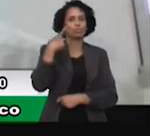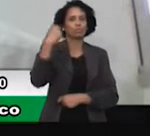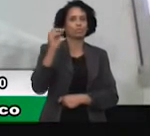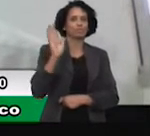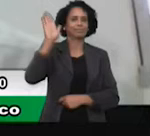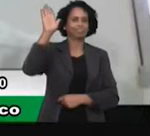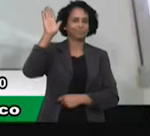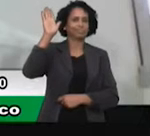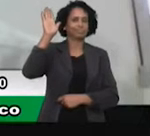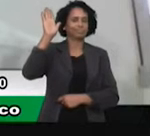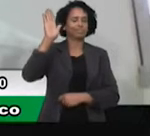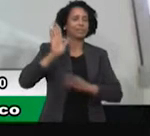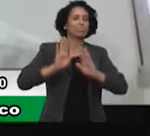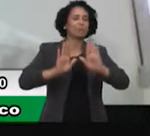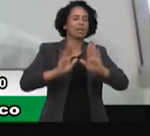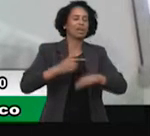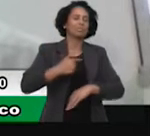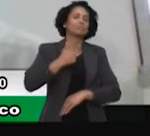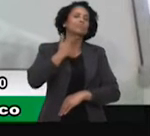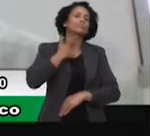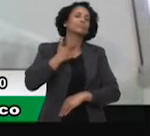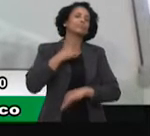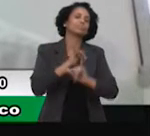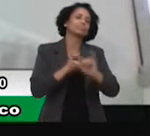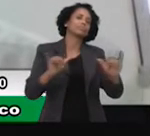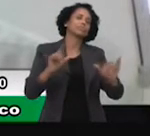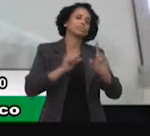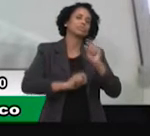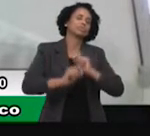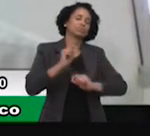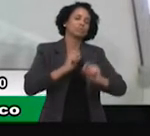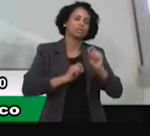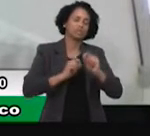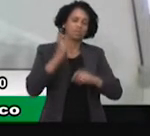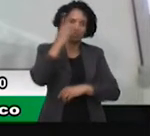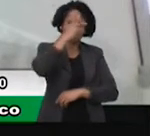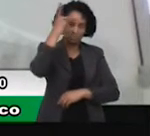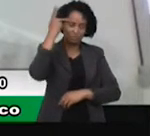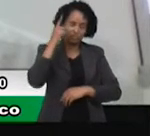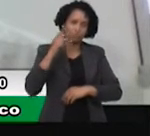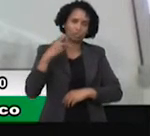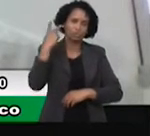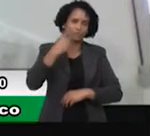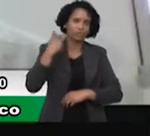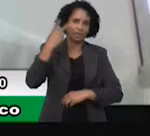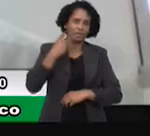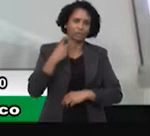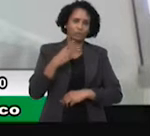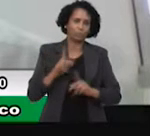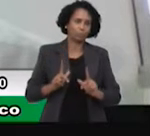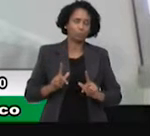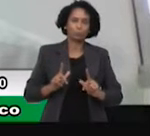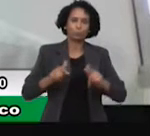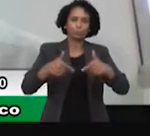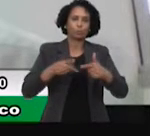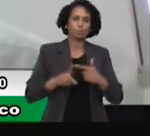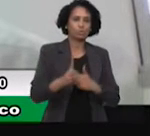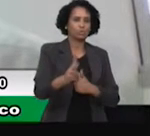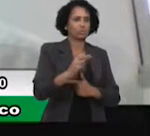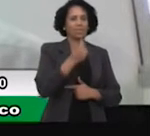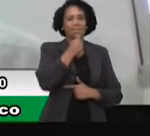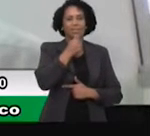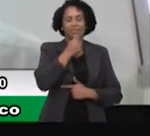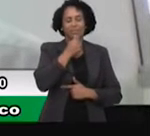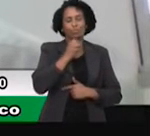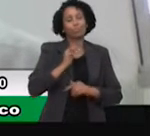dizer a cada um deles e aos demais que não podem agora dar essa continuidade, que eu sou grato pelo tanto que